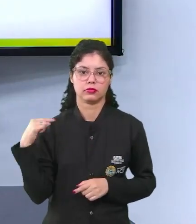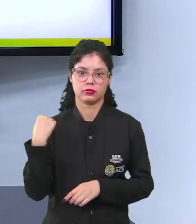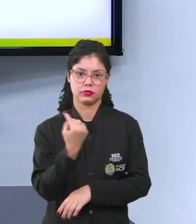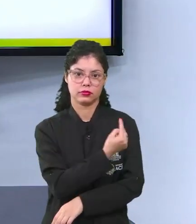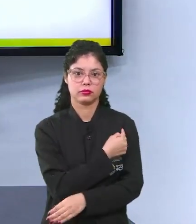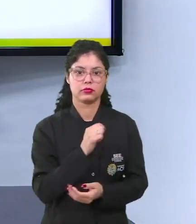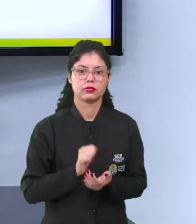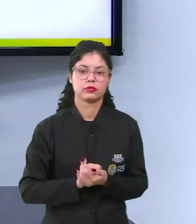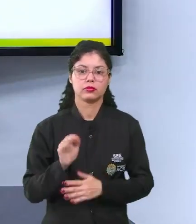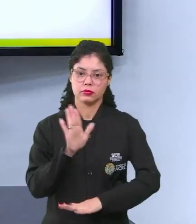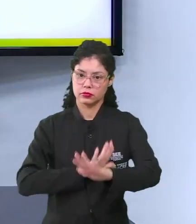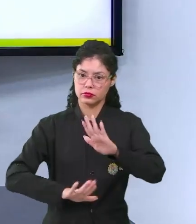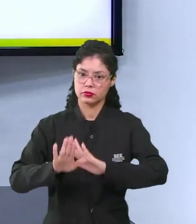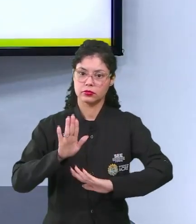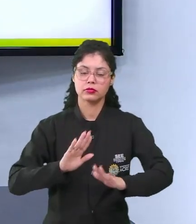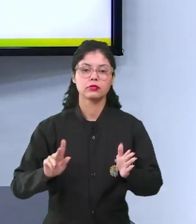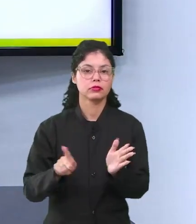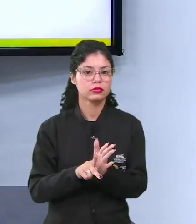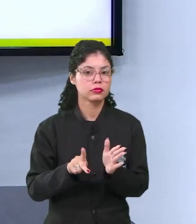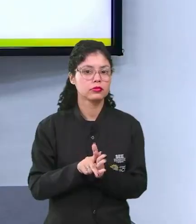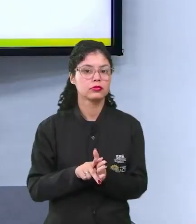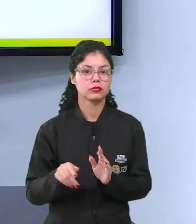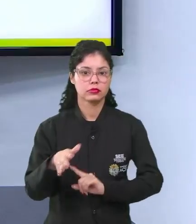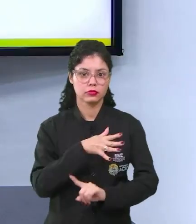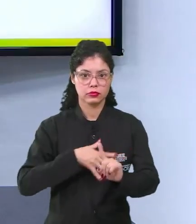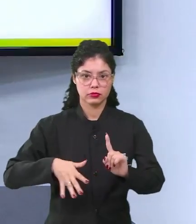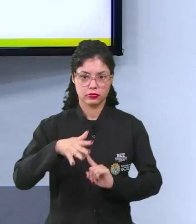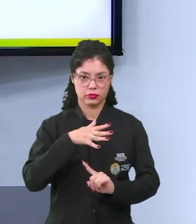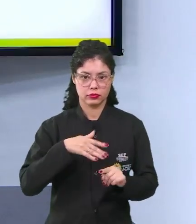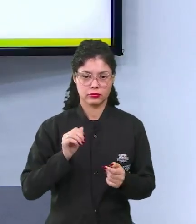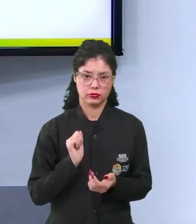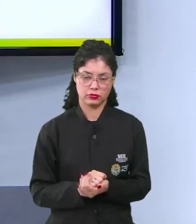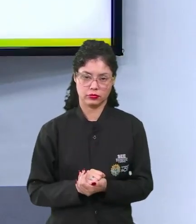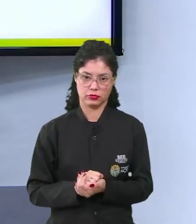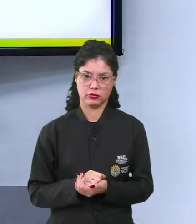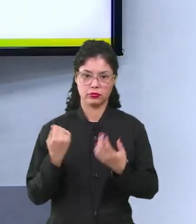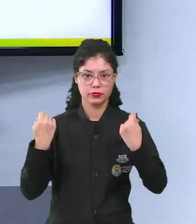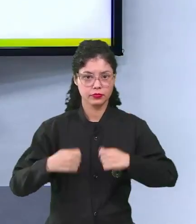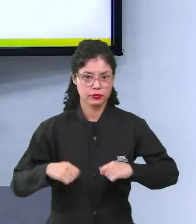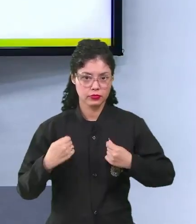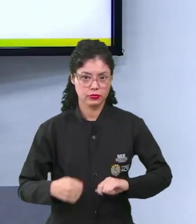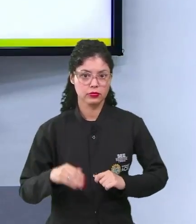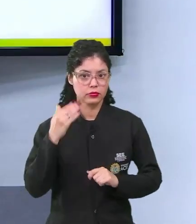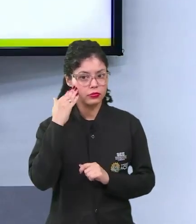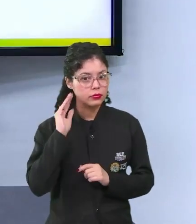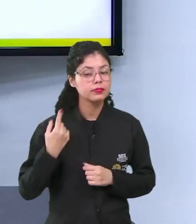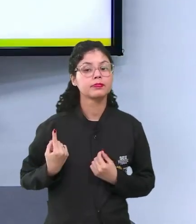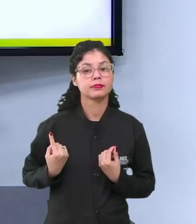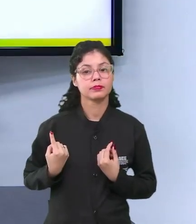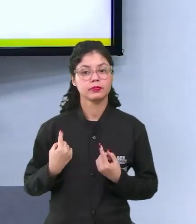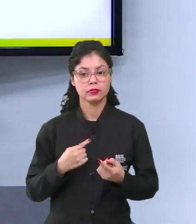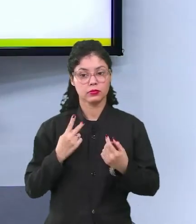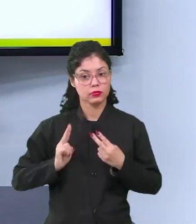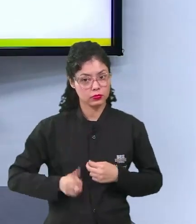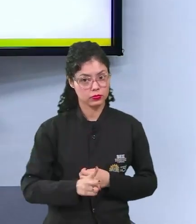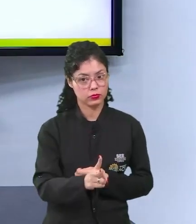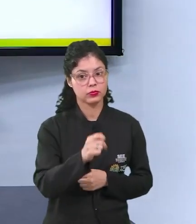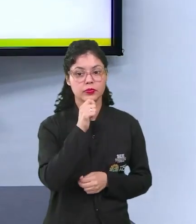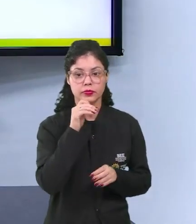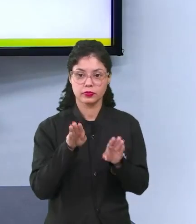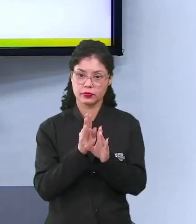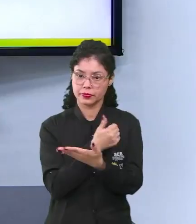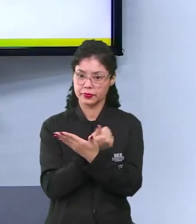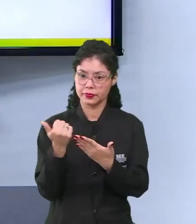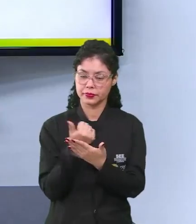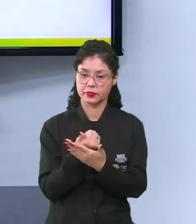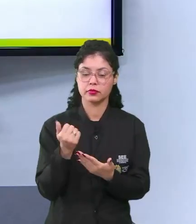ainda está tratando o meio ambiente de forma muito morosa. A gente precisa intensificar atitudes que